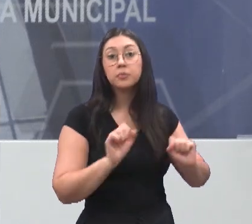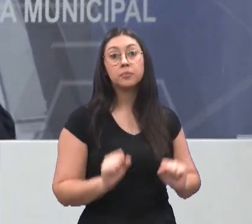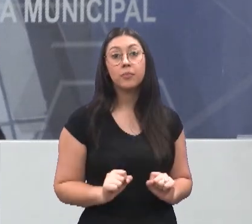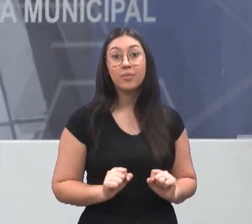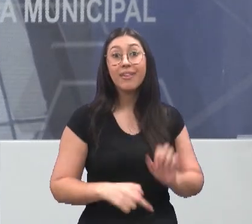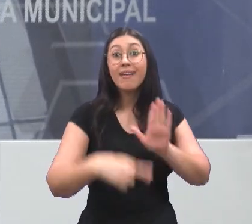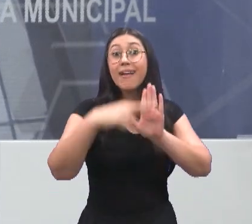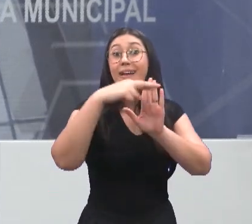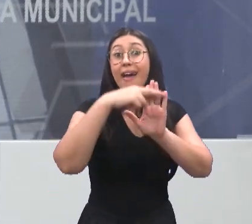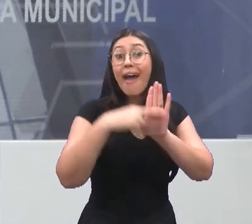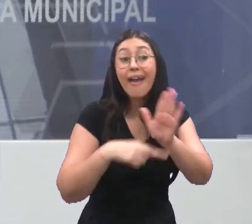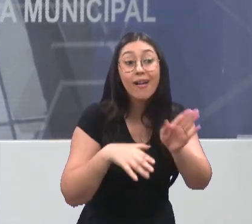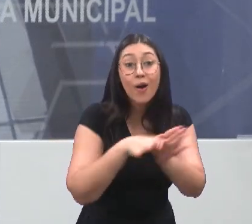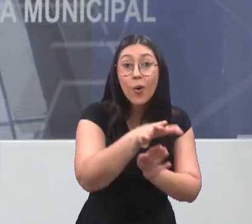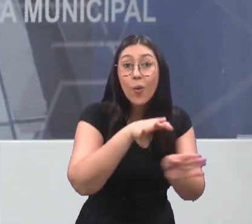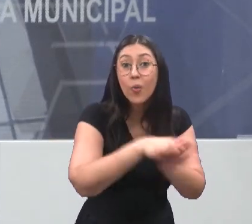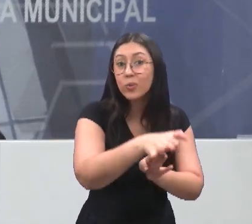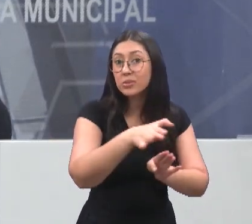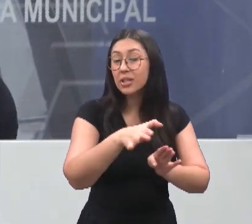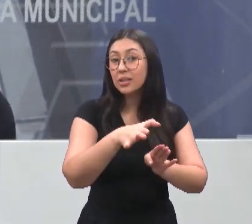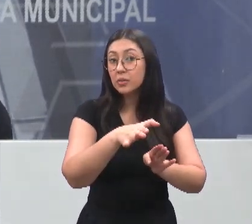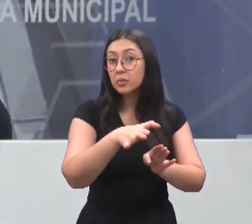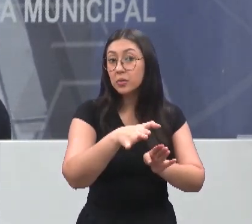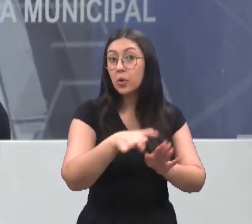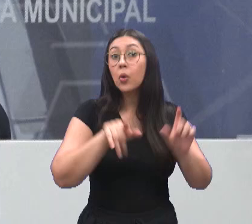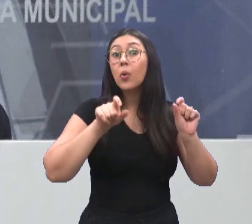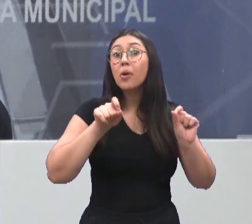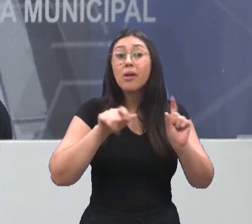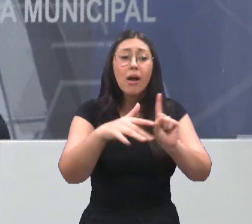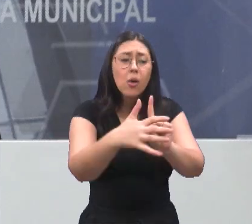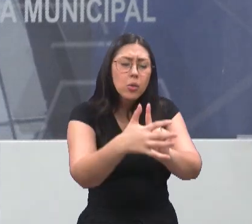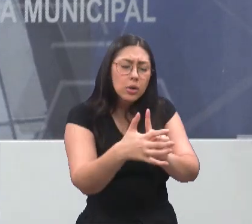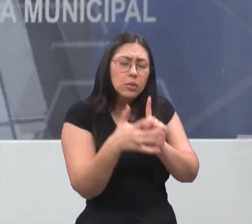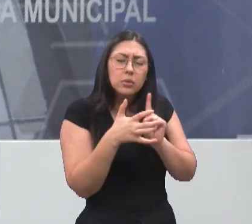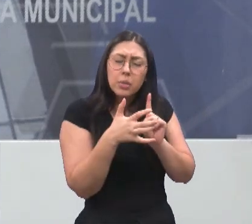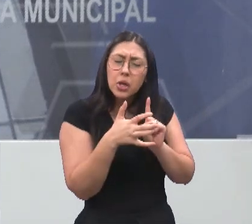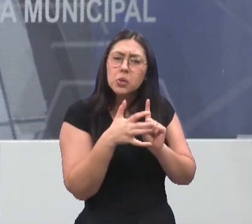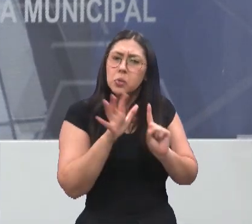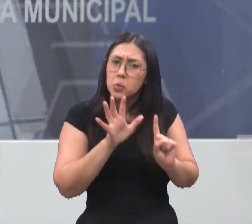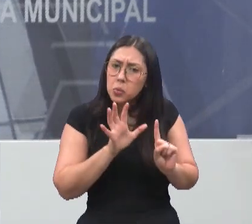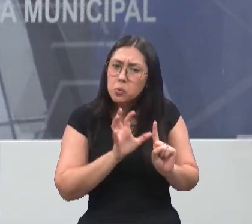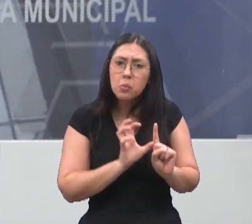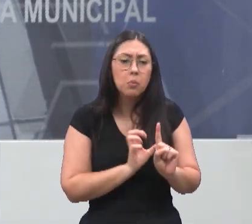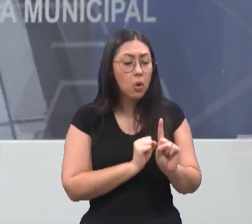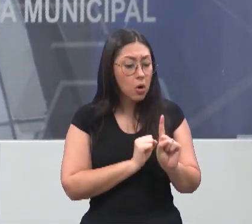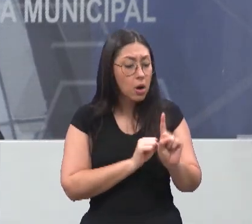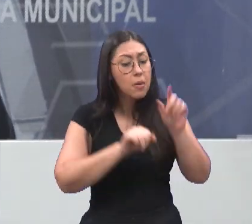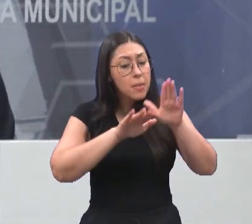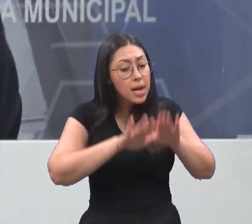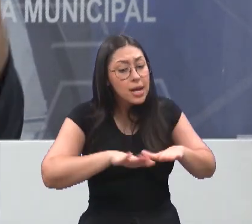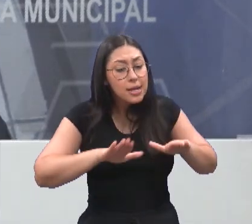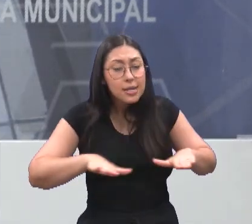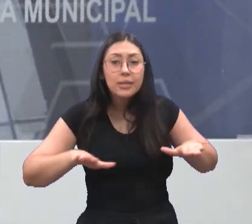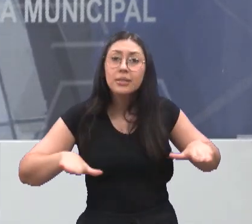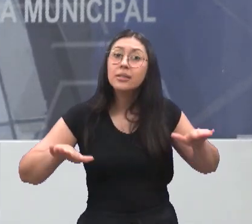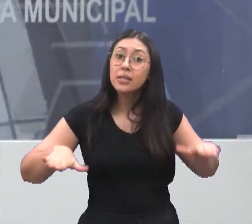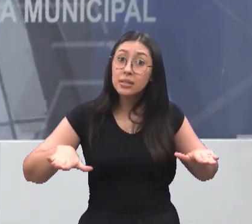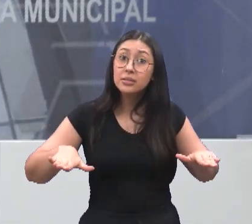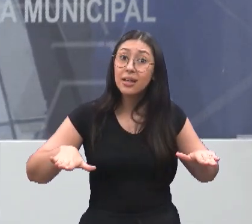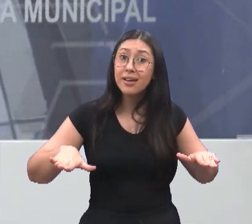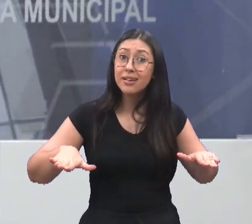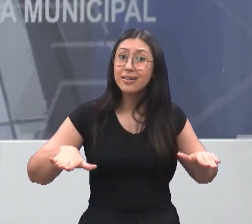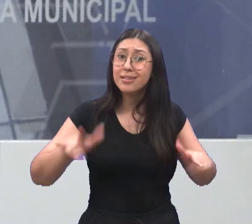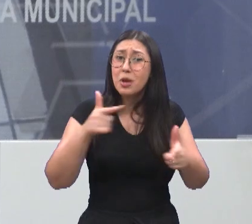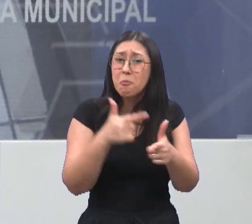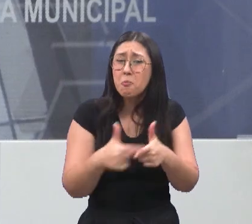Princípios norteadores, que são um acolhimento afetivo para crianças que caem nesse buraco, desse